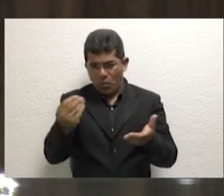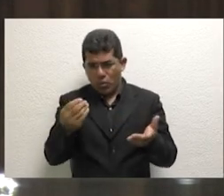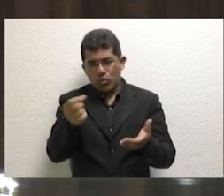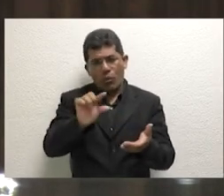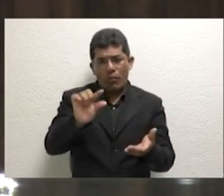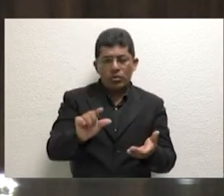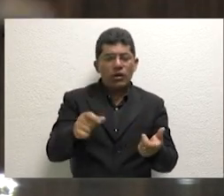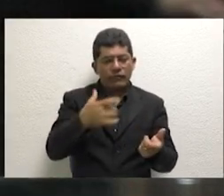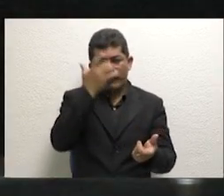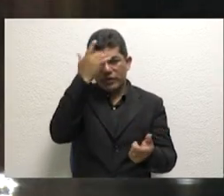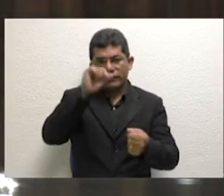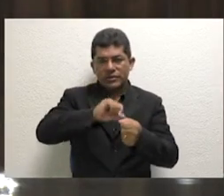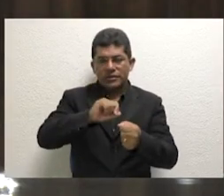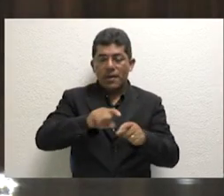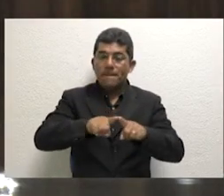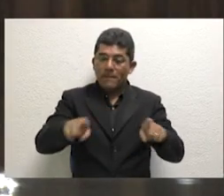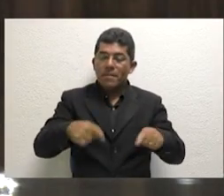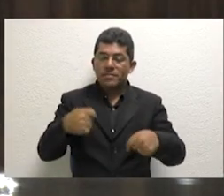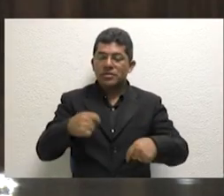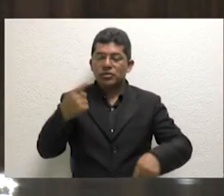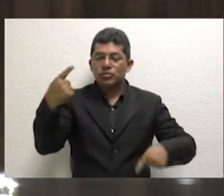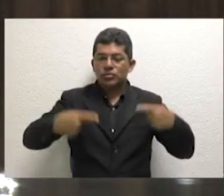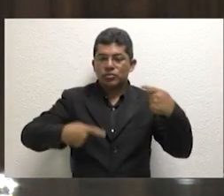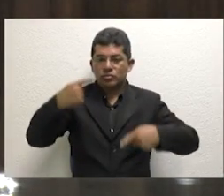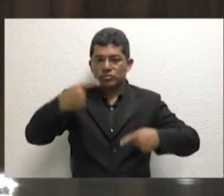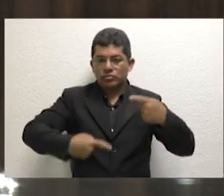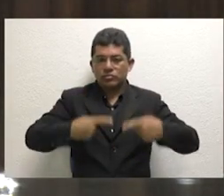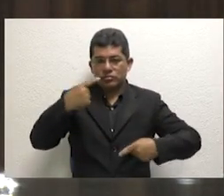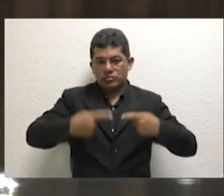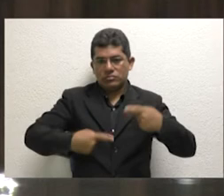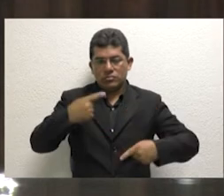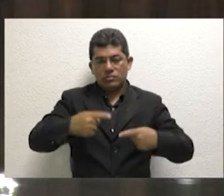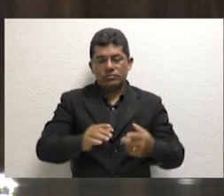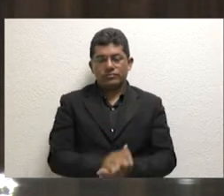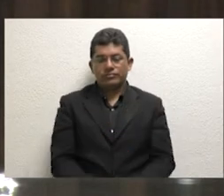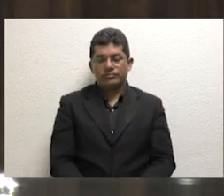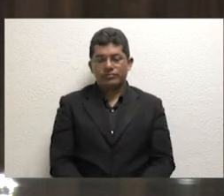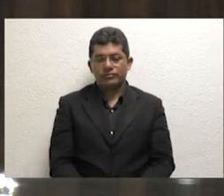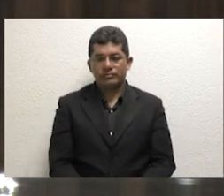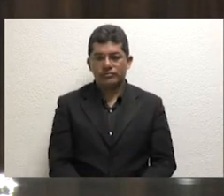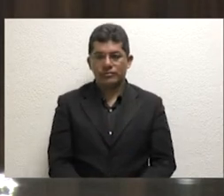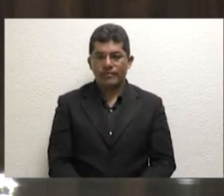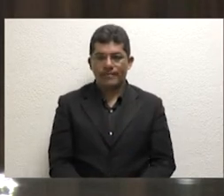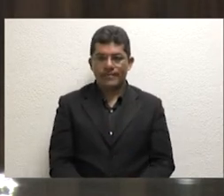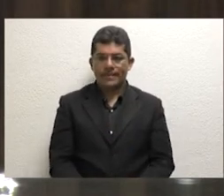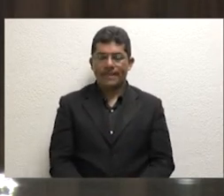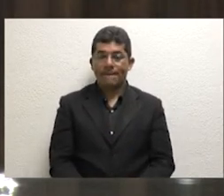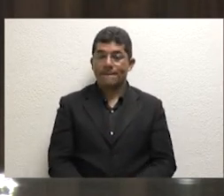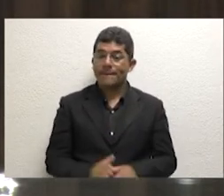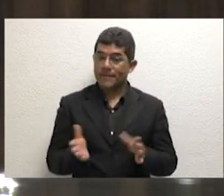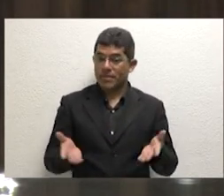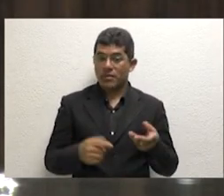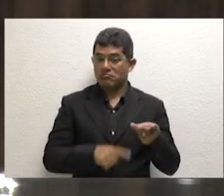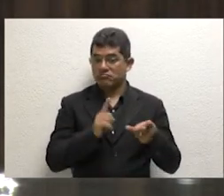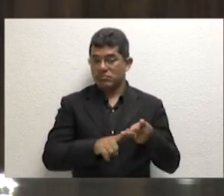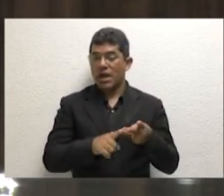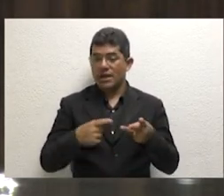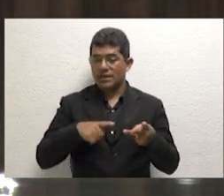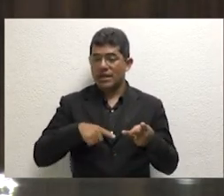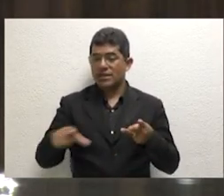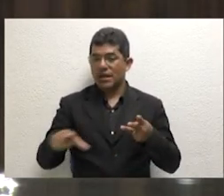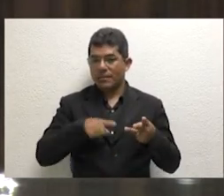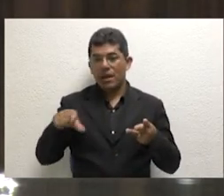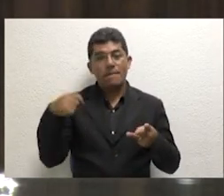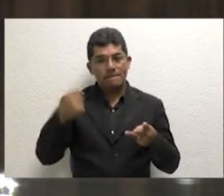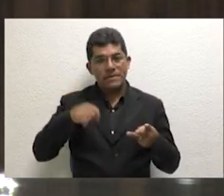fazer mas a gente tem que debater e discutir a zona franca que funciona e a zona franca que funciona precisa de